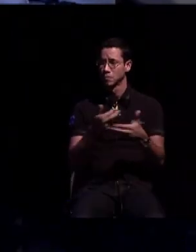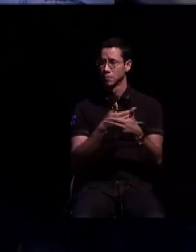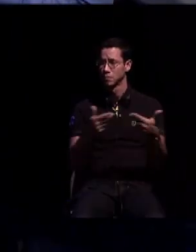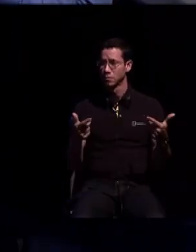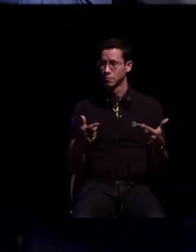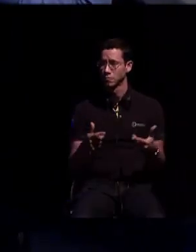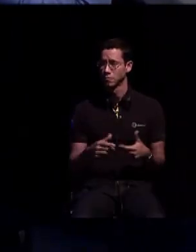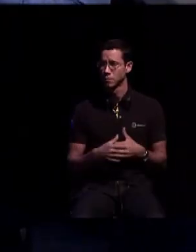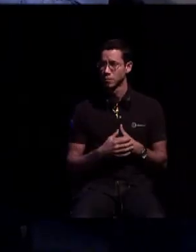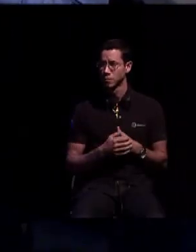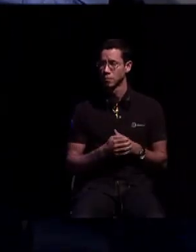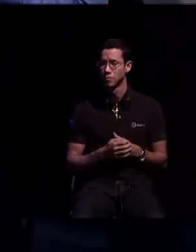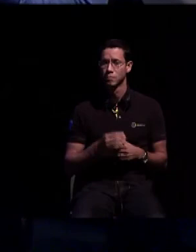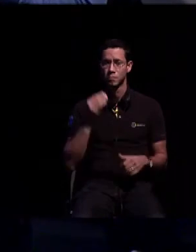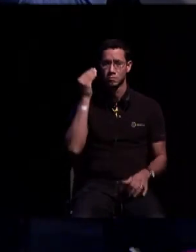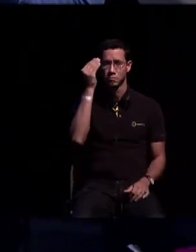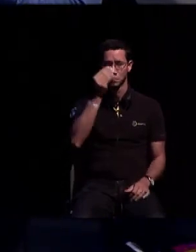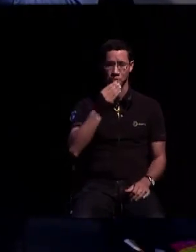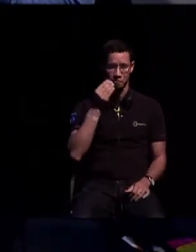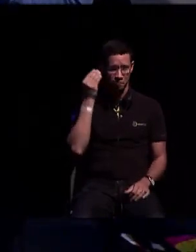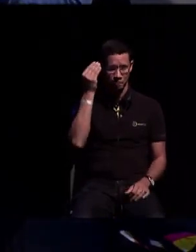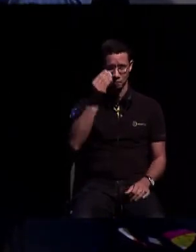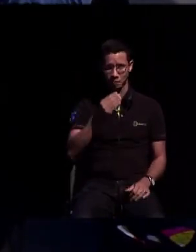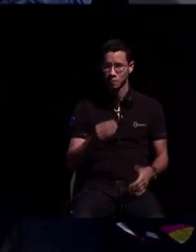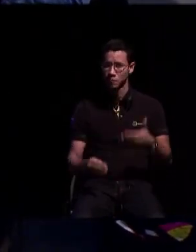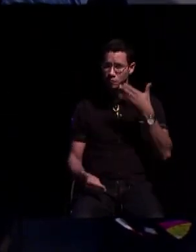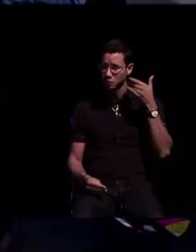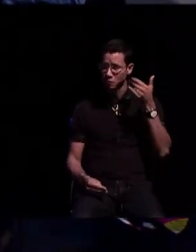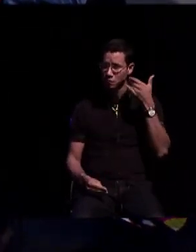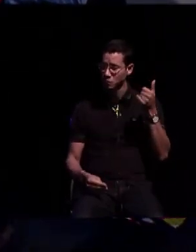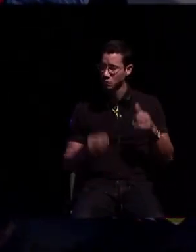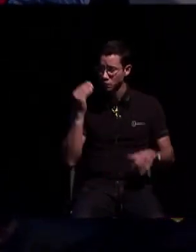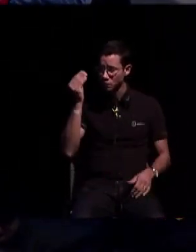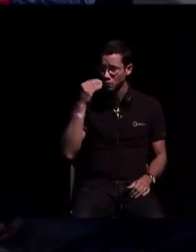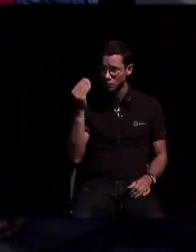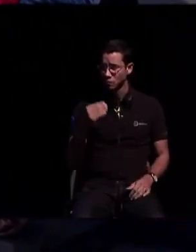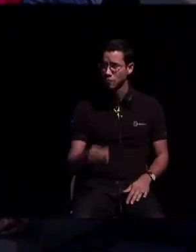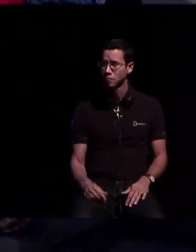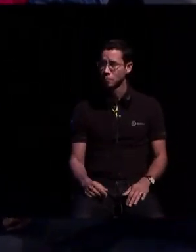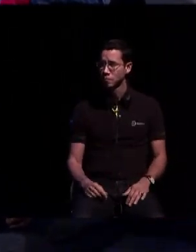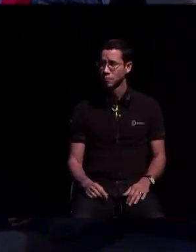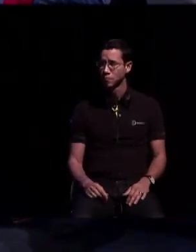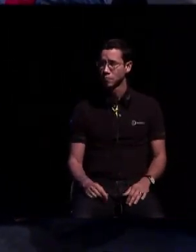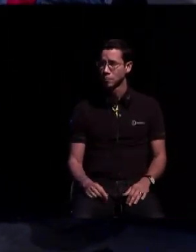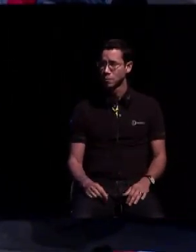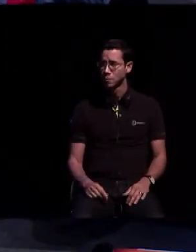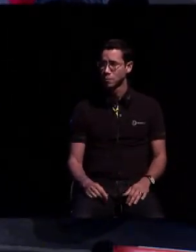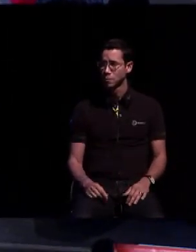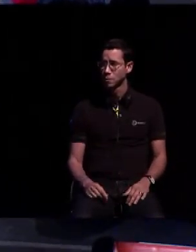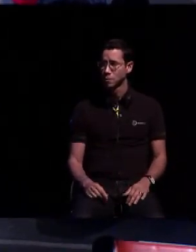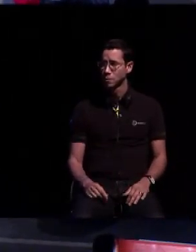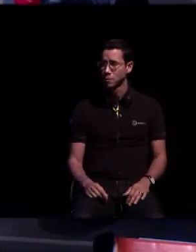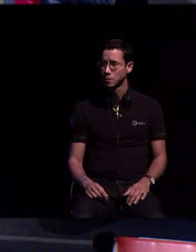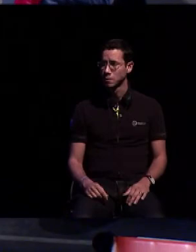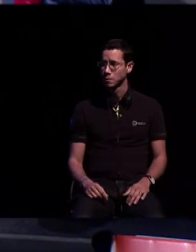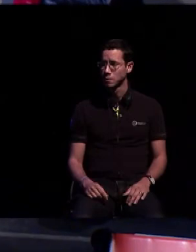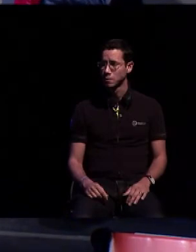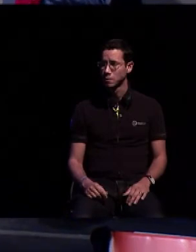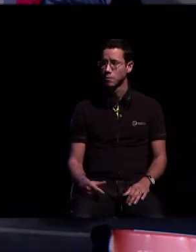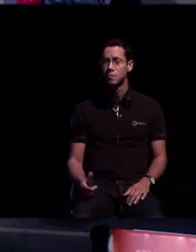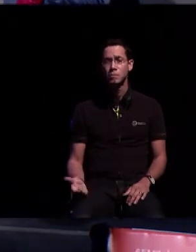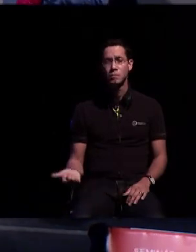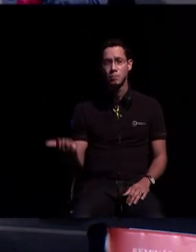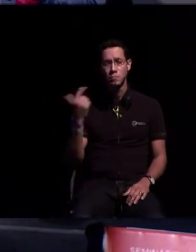pela experiência, são coisas que entram... Né? Você, de algum modo, como Nietzsche diria, você ganha um